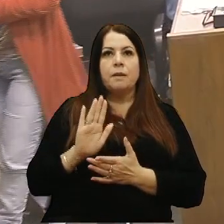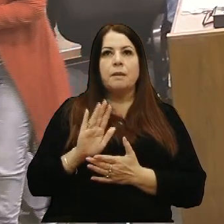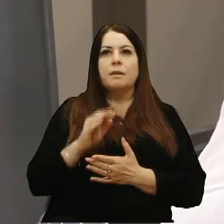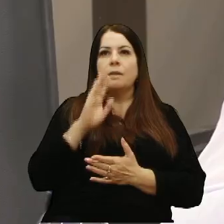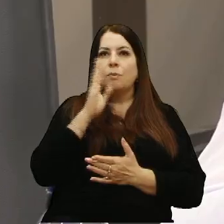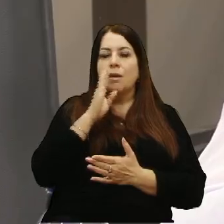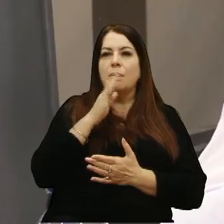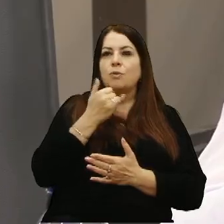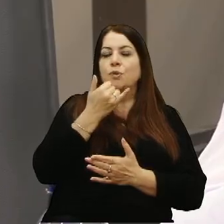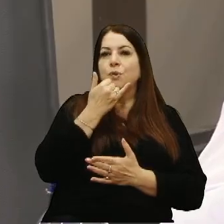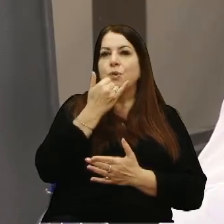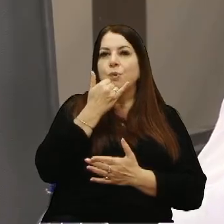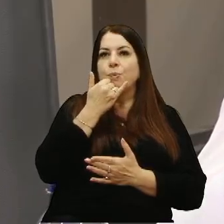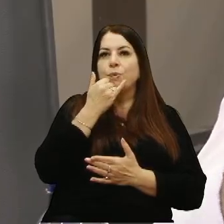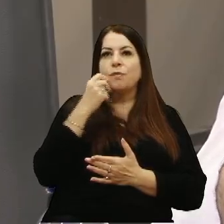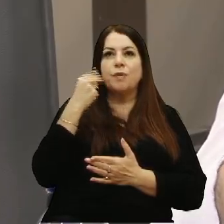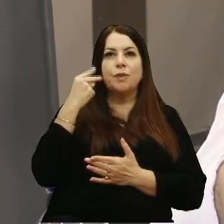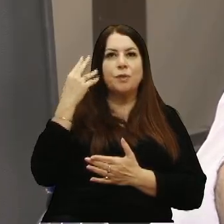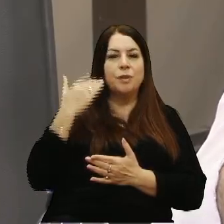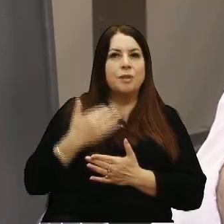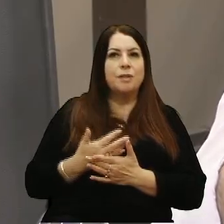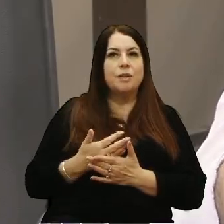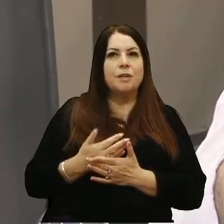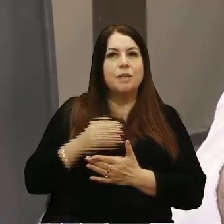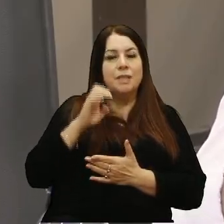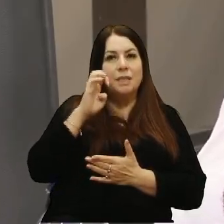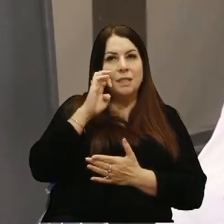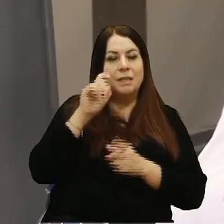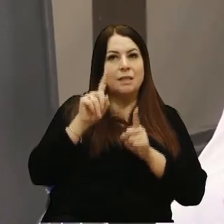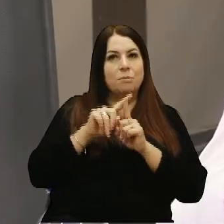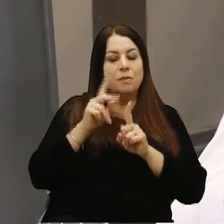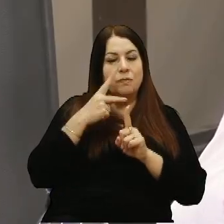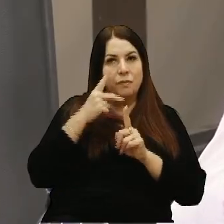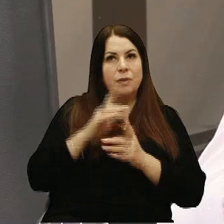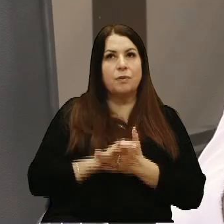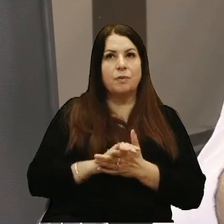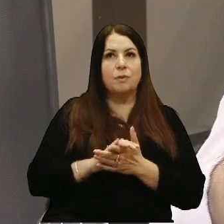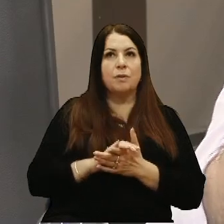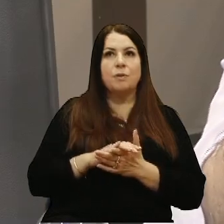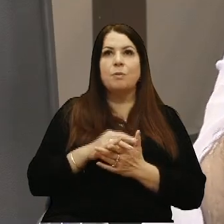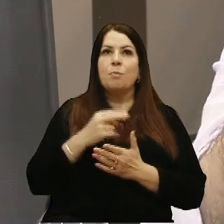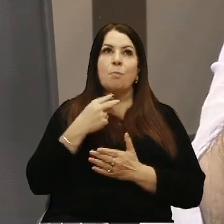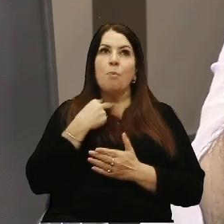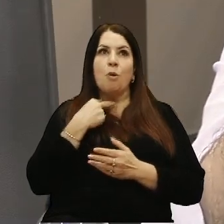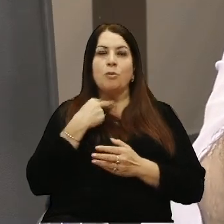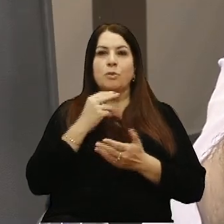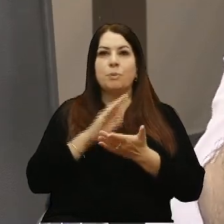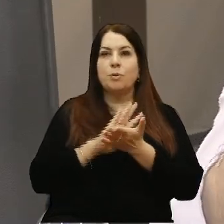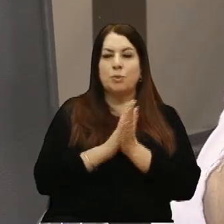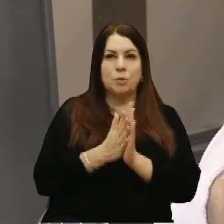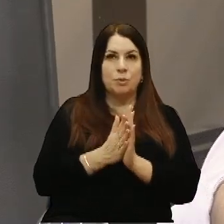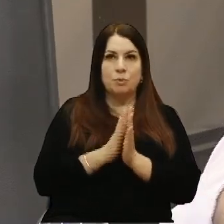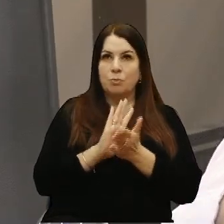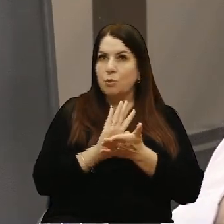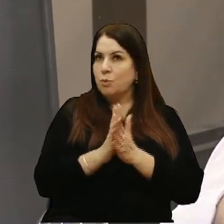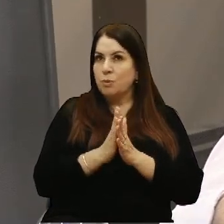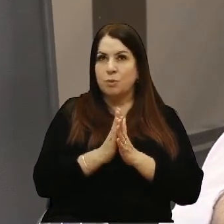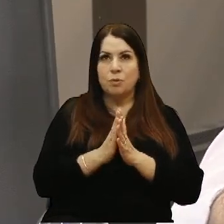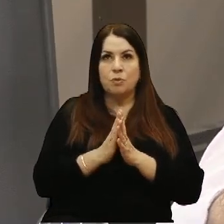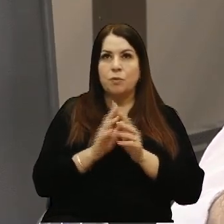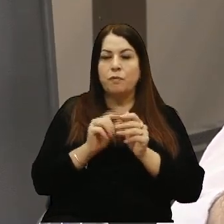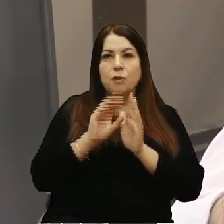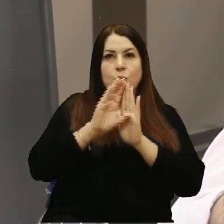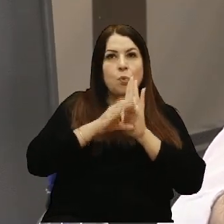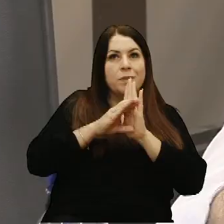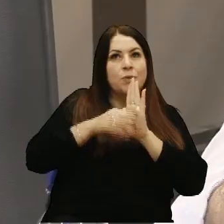rápido, desculpa, vereadora Dói, só para a Estela também, ela disse aqui que a gente não pode ser preconceituoso. O preconceito ele é quando tu forma um conceito